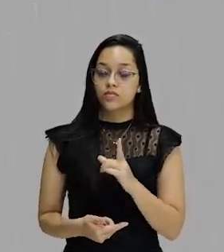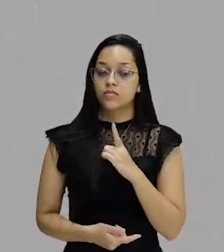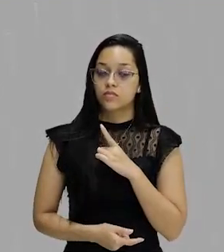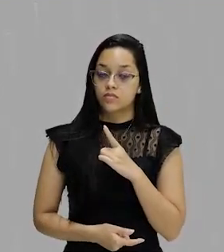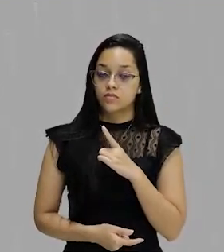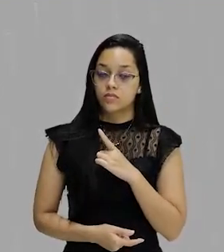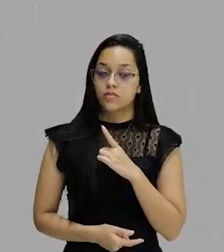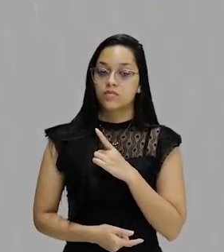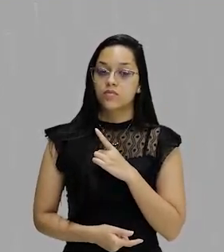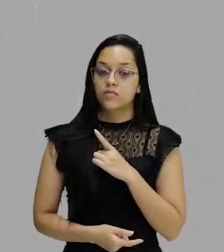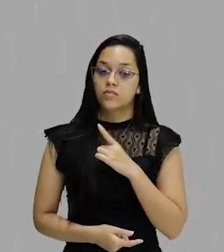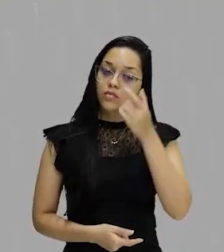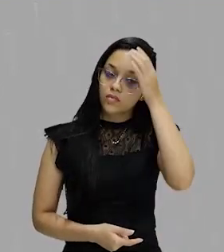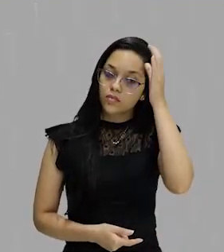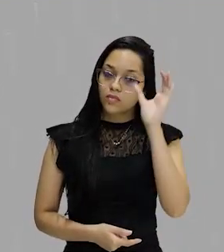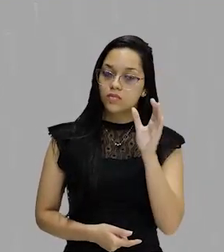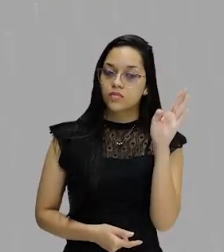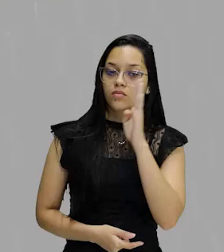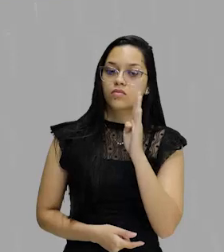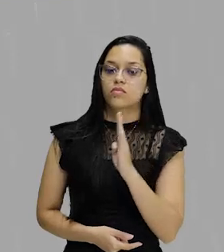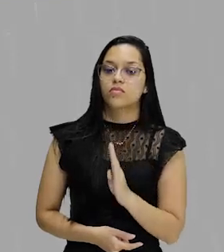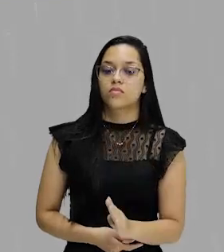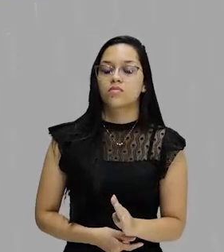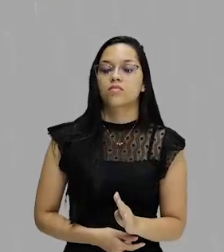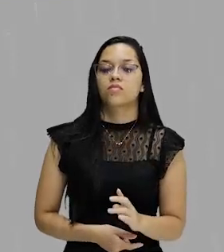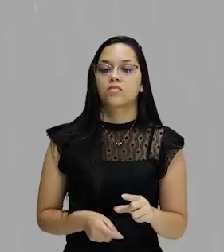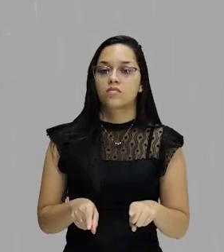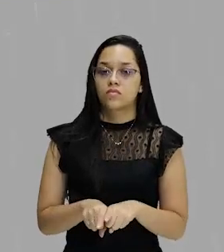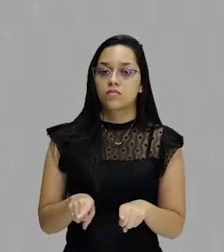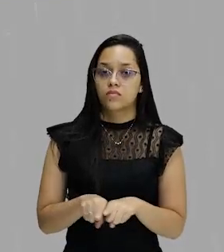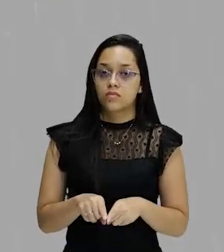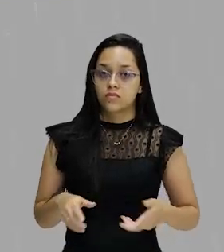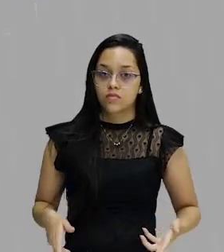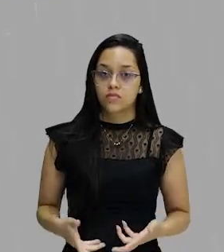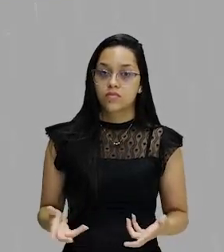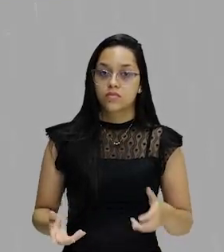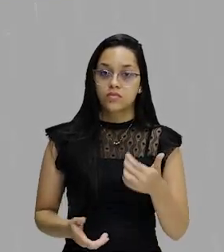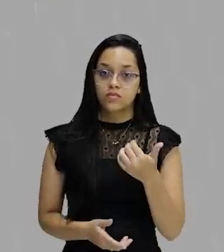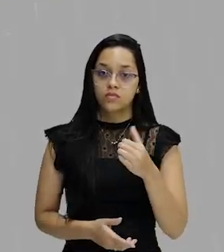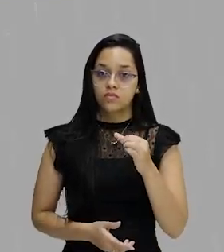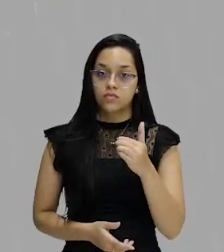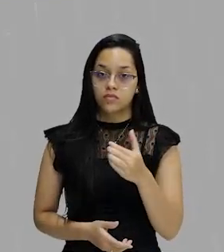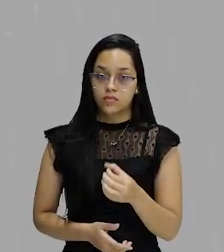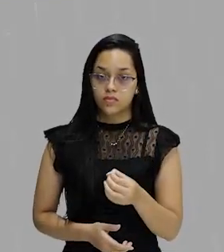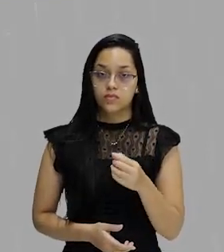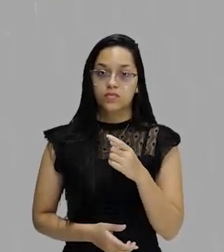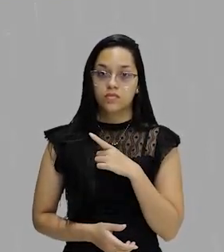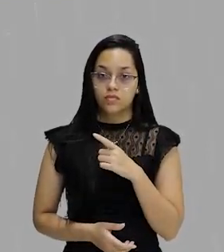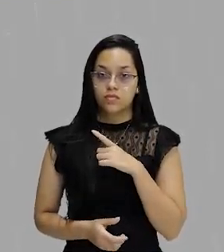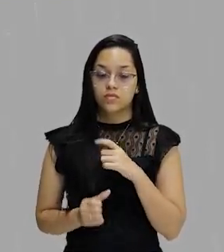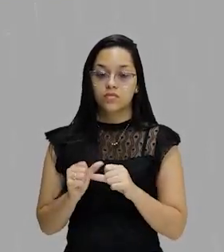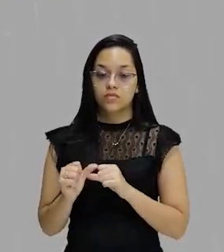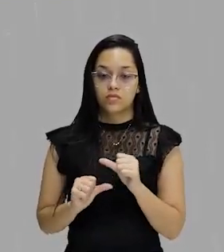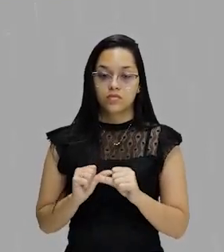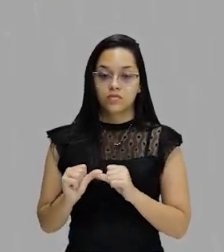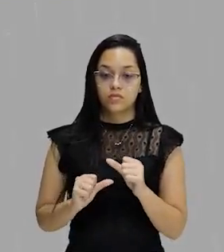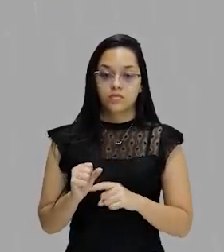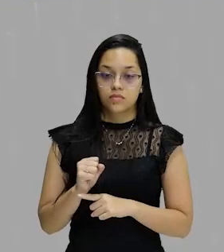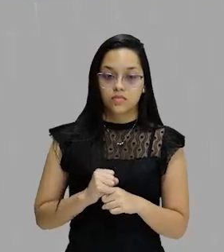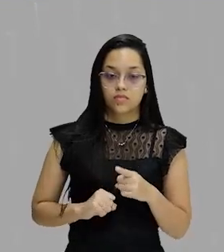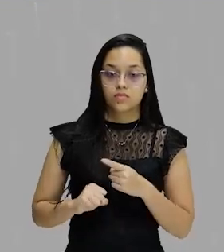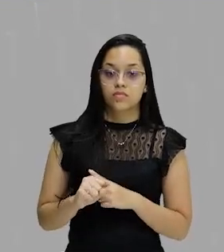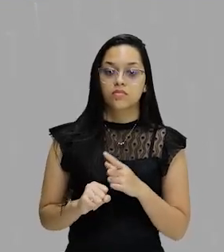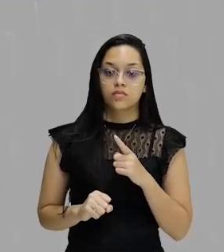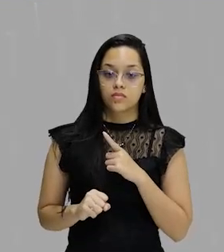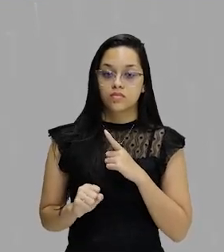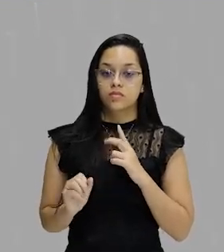e concebida a cultura brasileira. As manifestações de 1960, você tem transformações sociais que